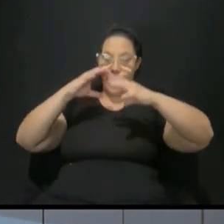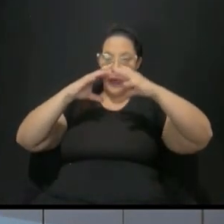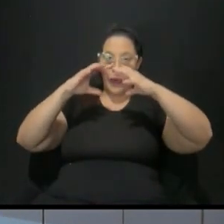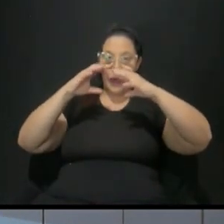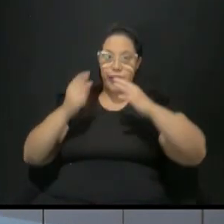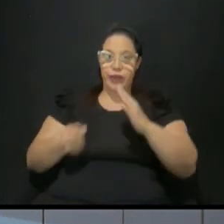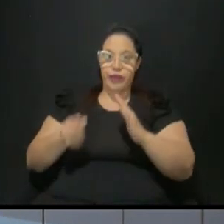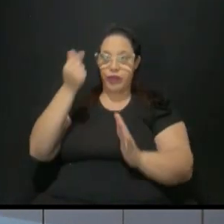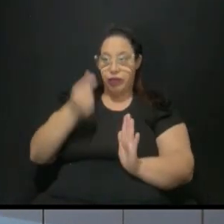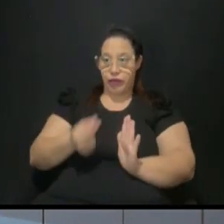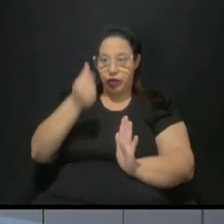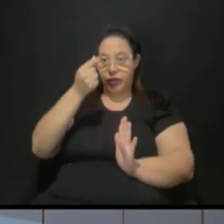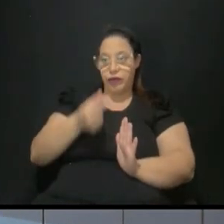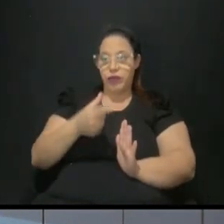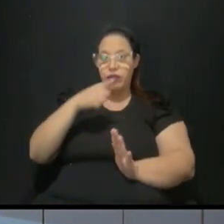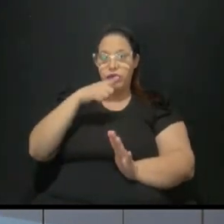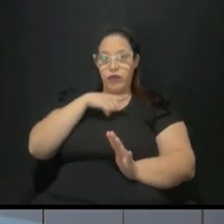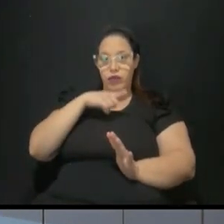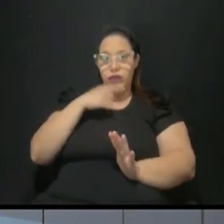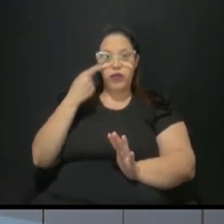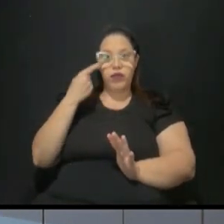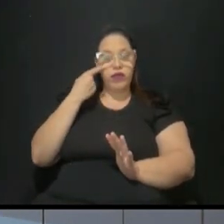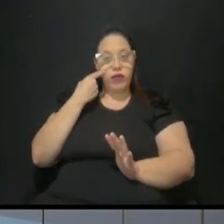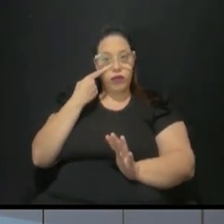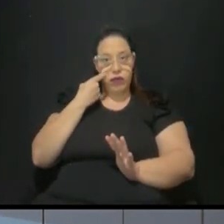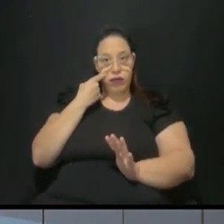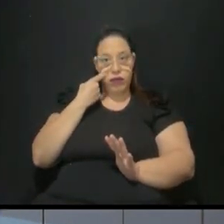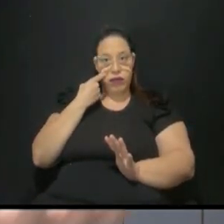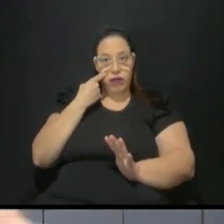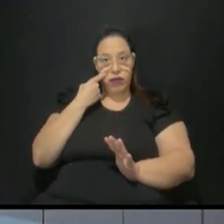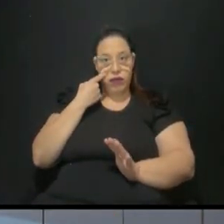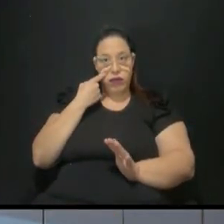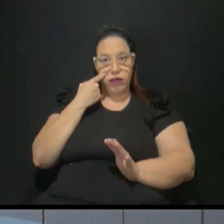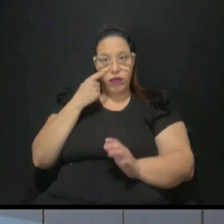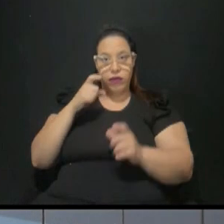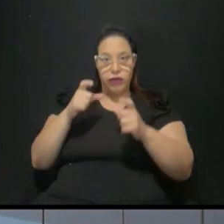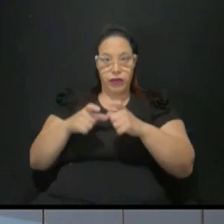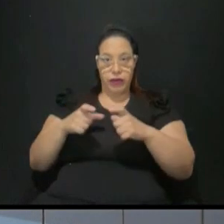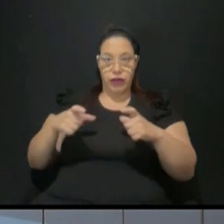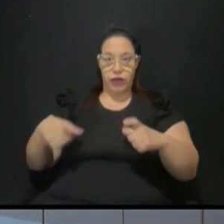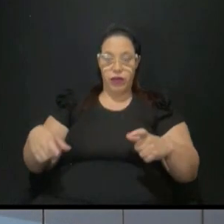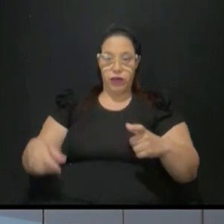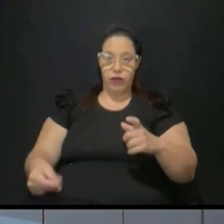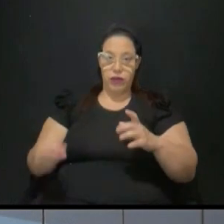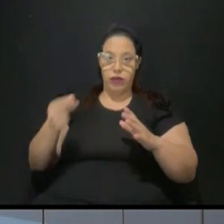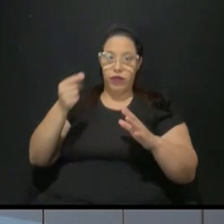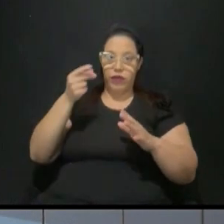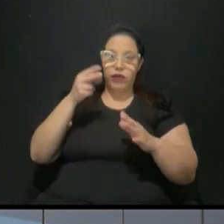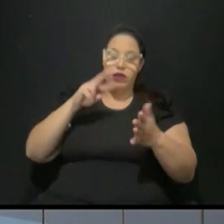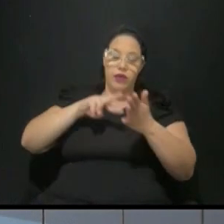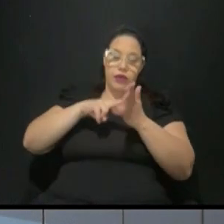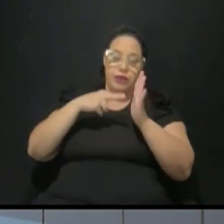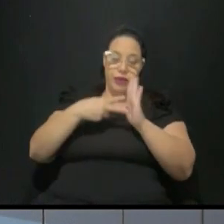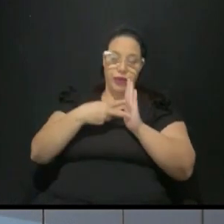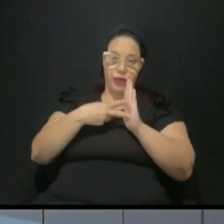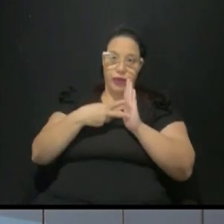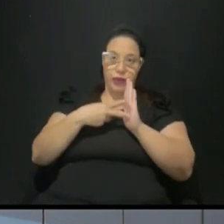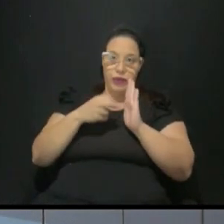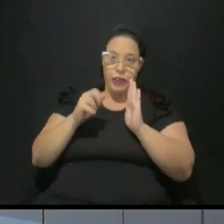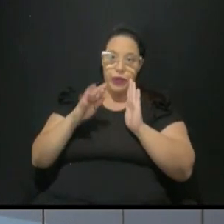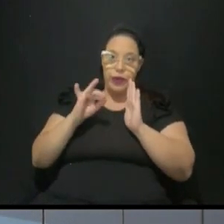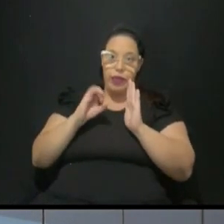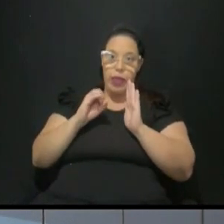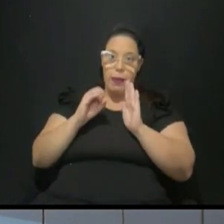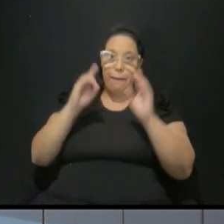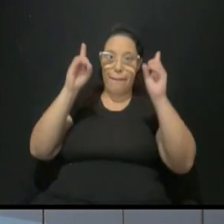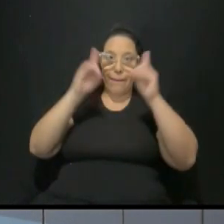gente olha para né, o atleta de alto rendimento, ele precisa de recursos significativos. Mas um atleta de alto rendimento com deficiência, às vezes tem que ter